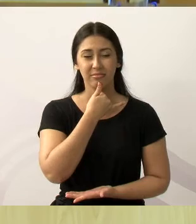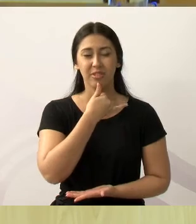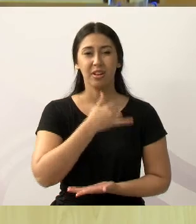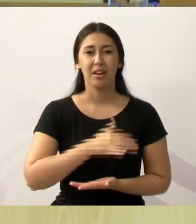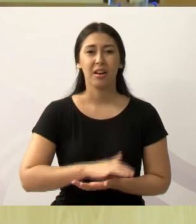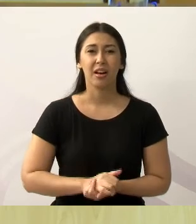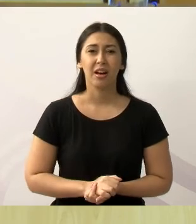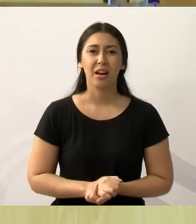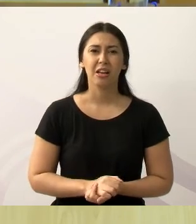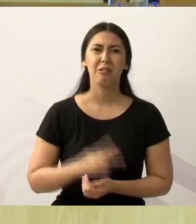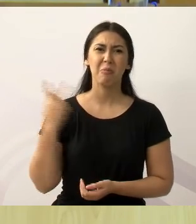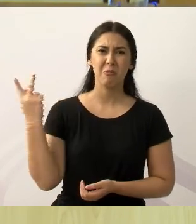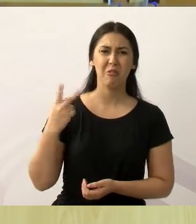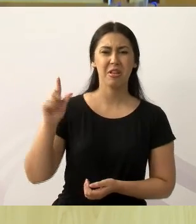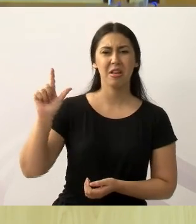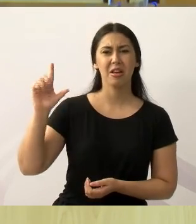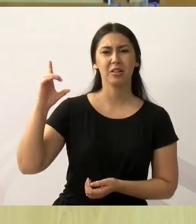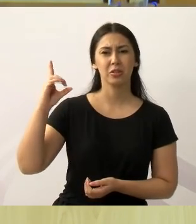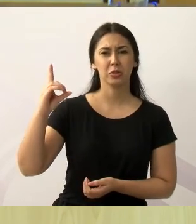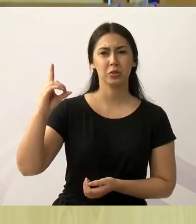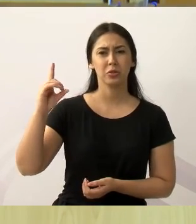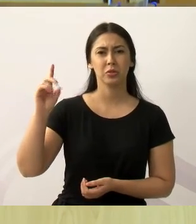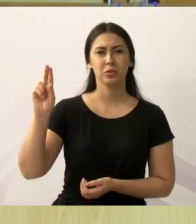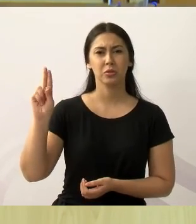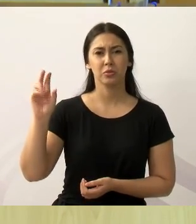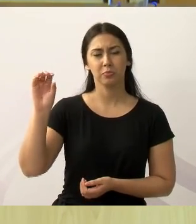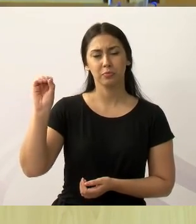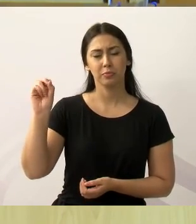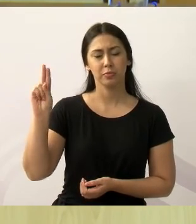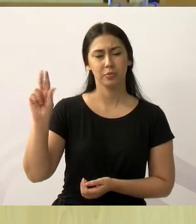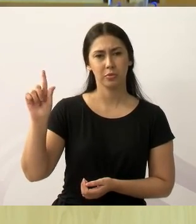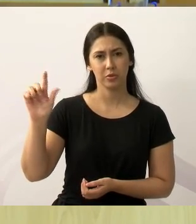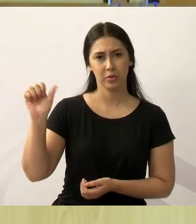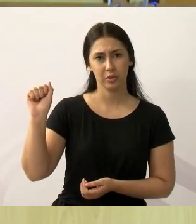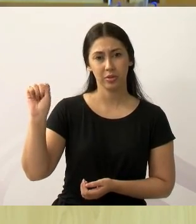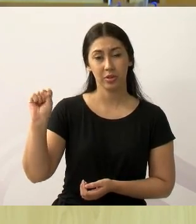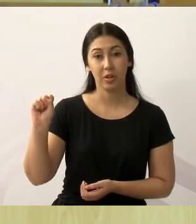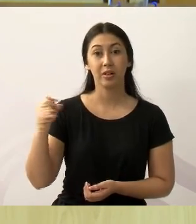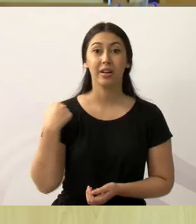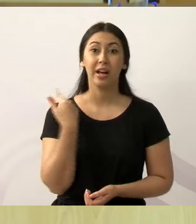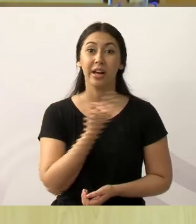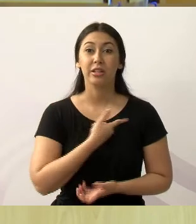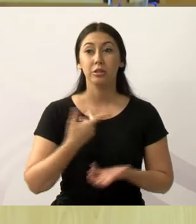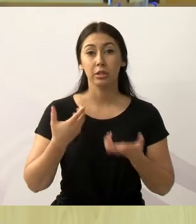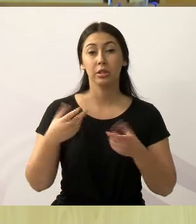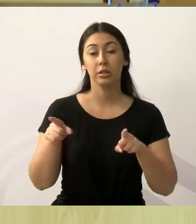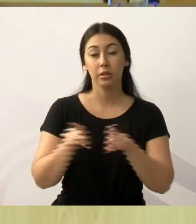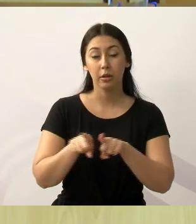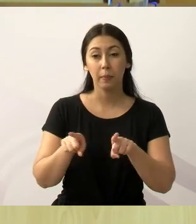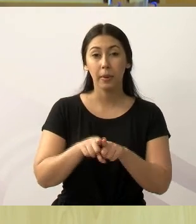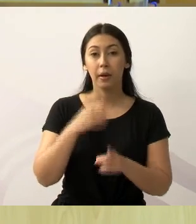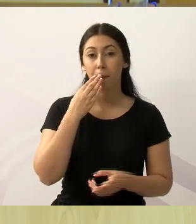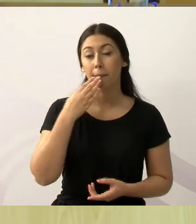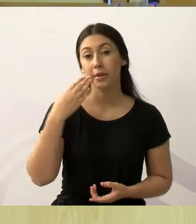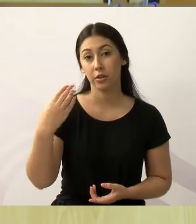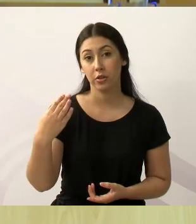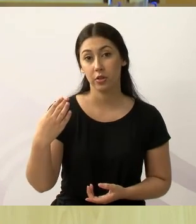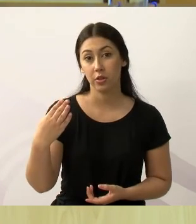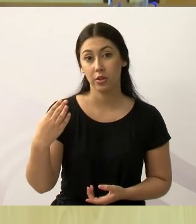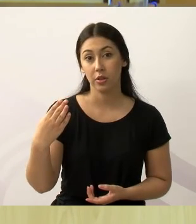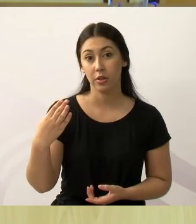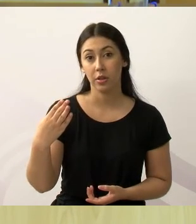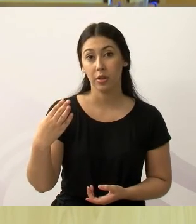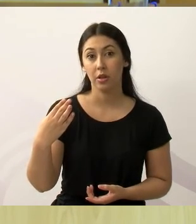proceder do vereador douglas carbonne e con comitantemente requeremos a casa legislativa poliman que exija